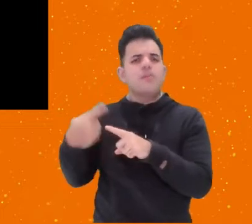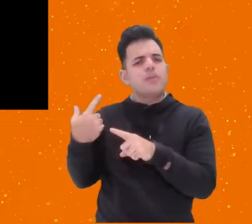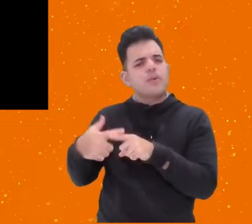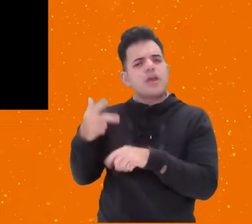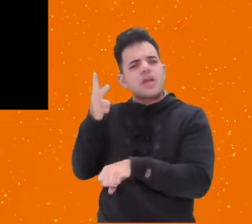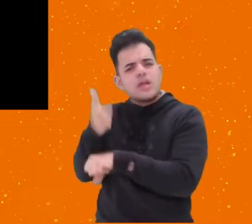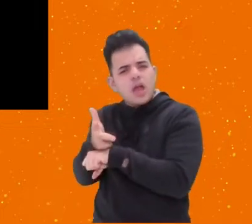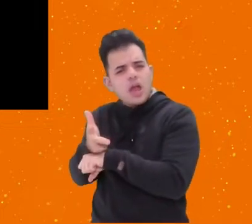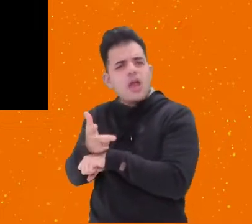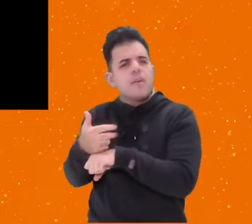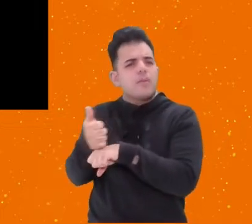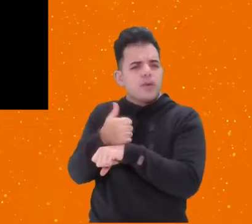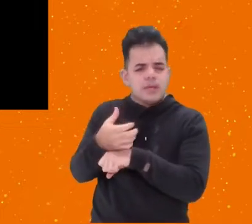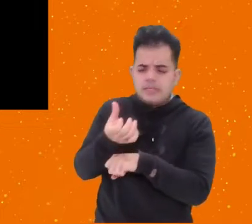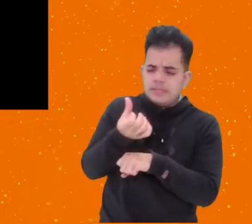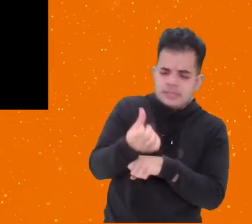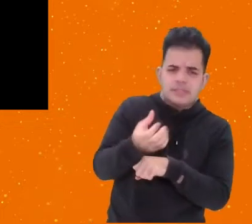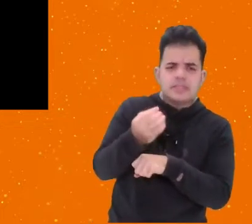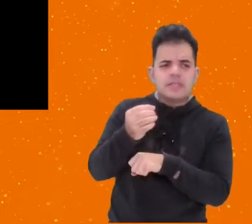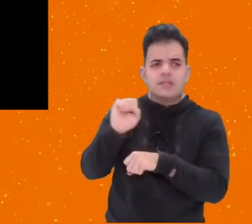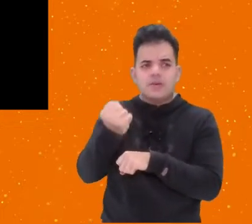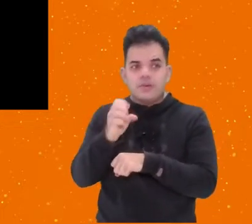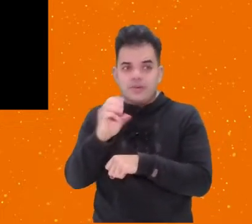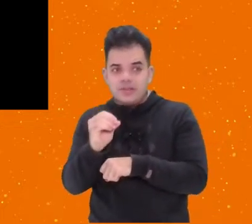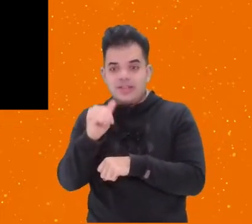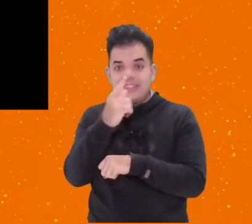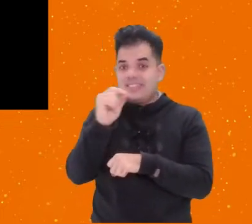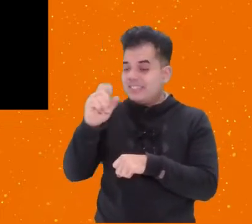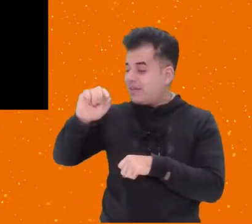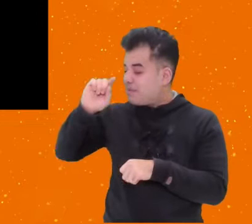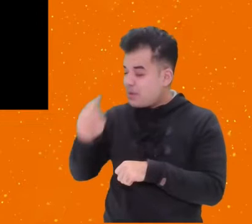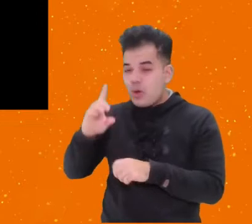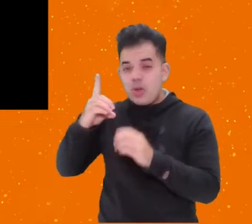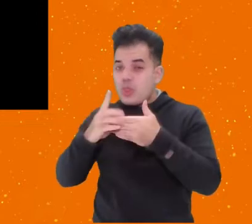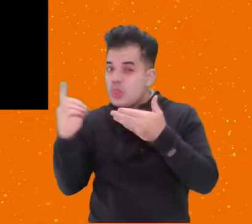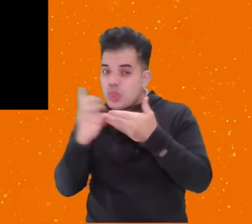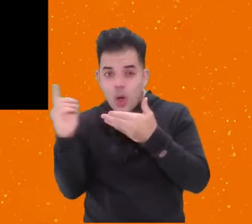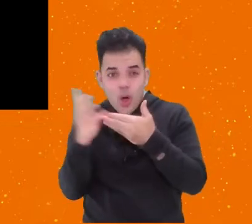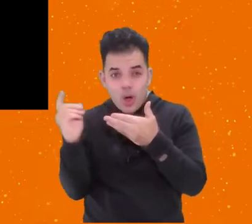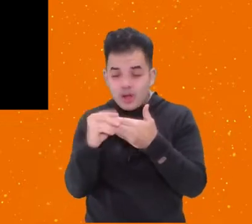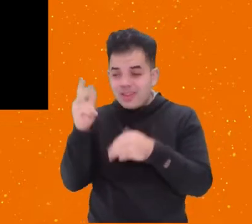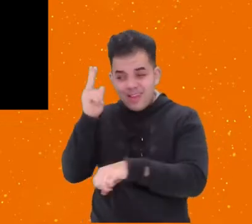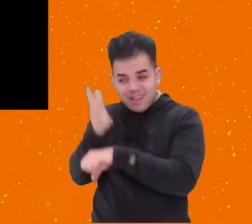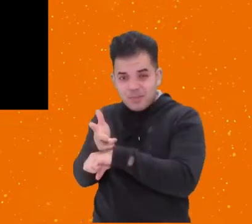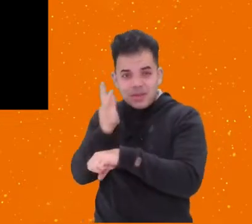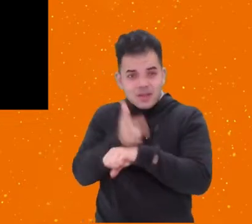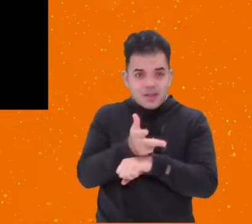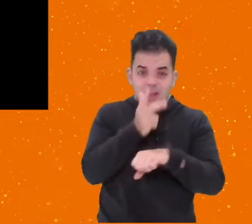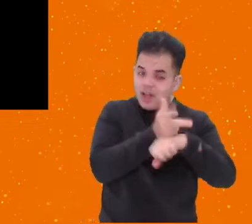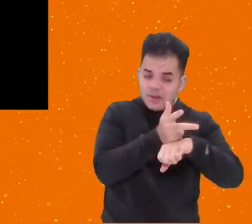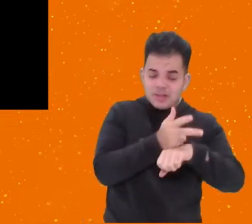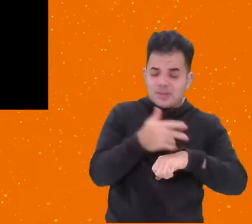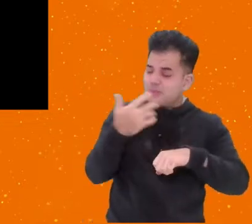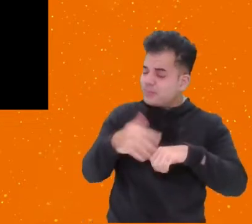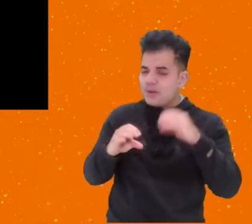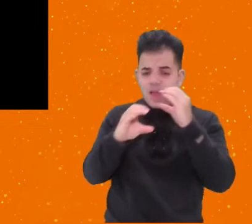que vai investir 60, 80, 100 mil dólares, enfim? Em uma câmera, né? Fala, ah, mas fora as lentes, etc. Muito